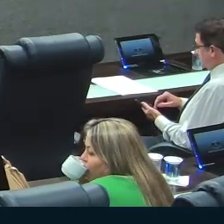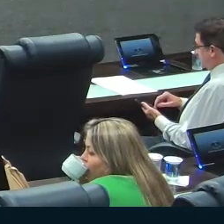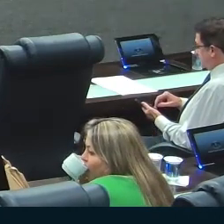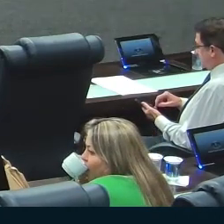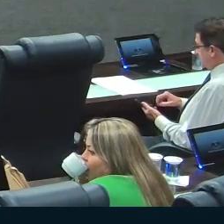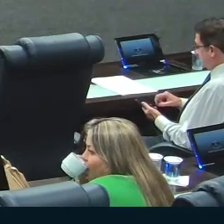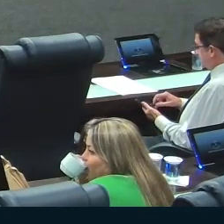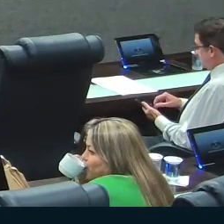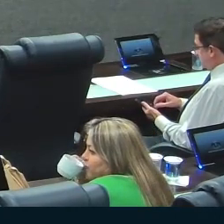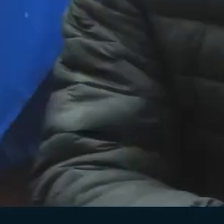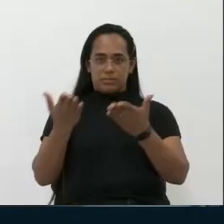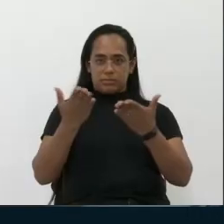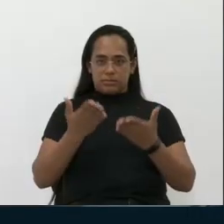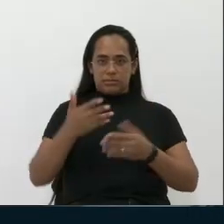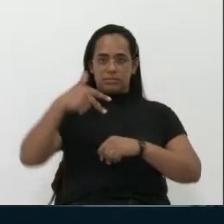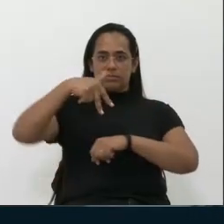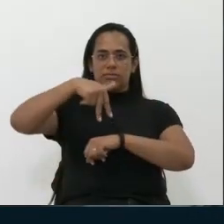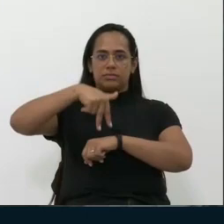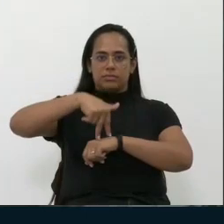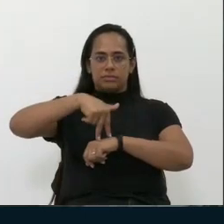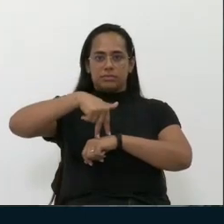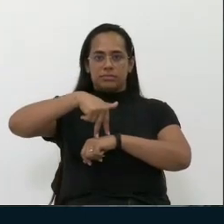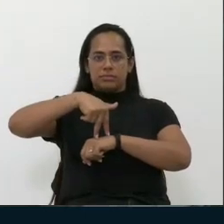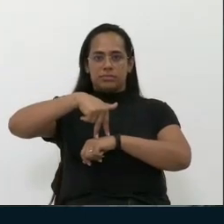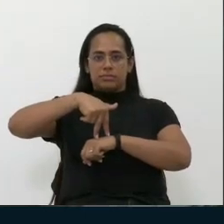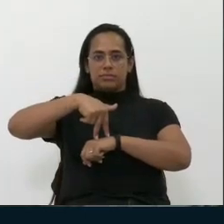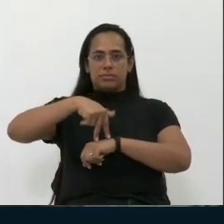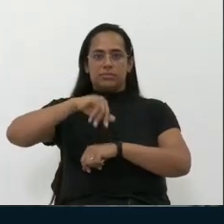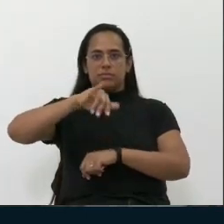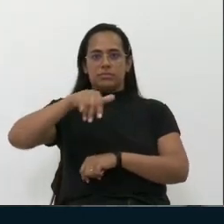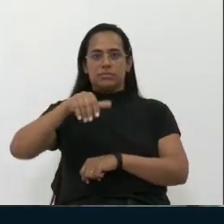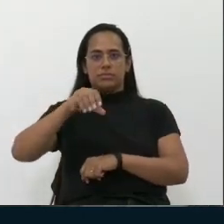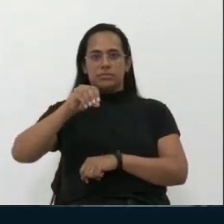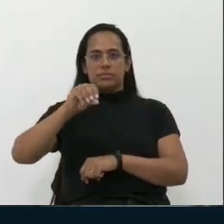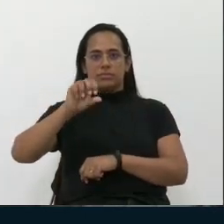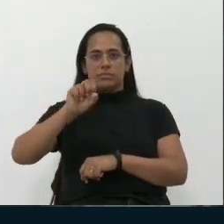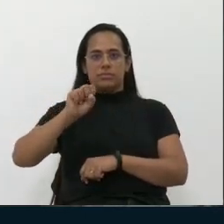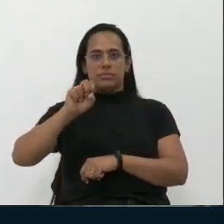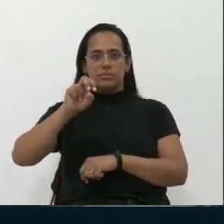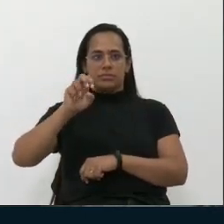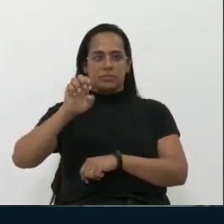Convido para usar a tribuna o senhor José Ramos de Moraes.